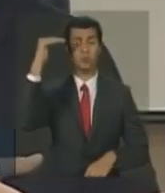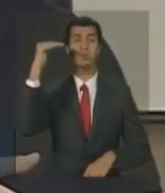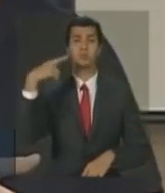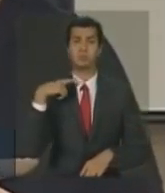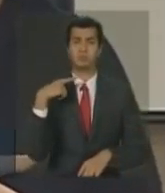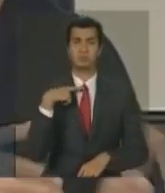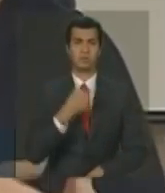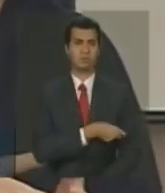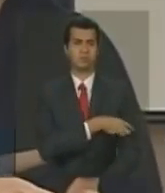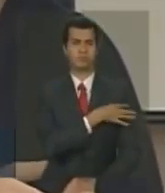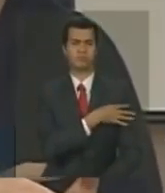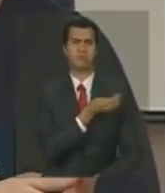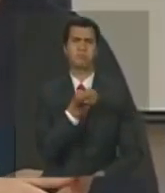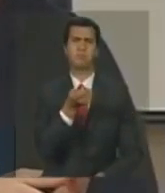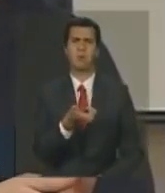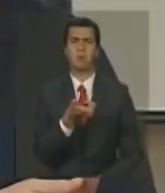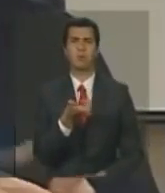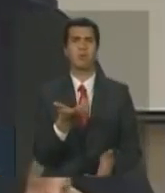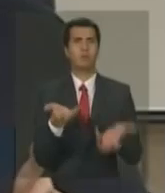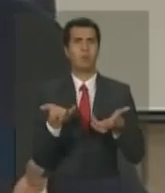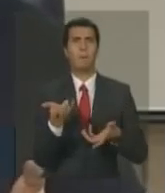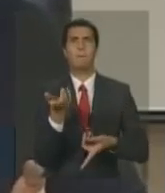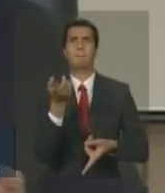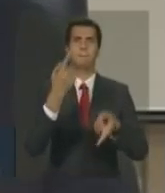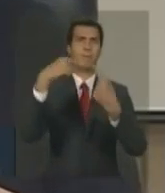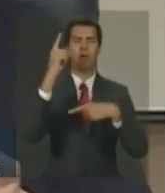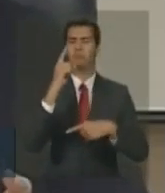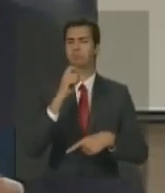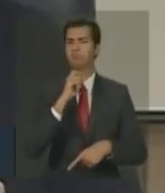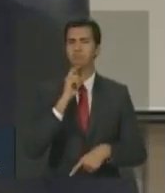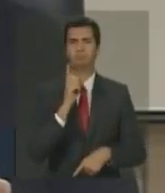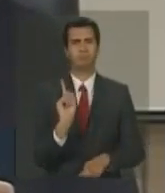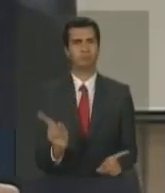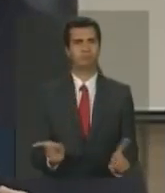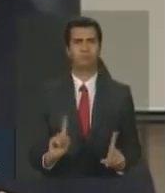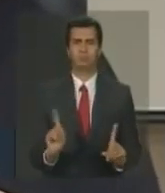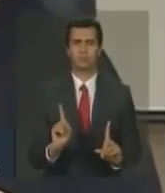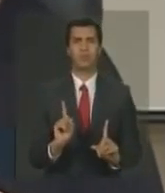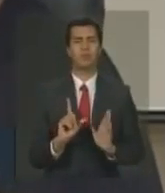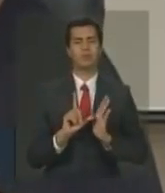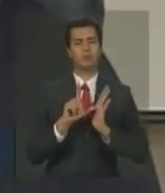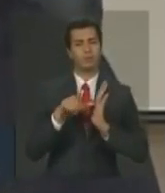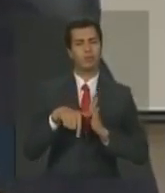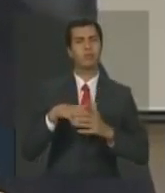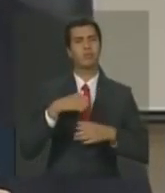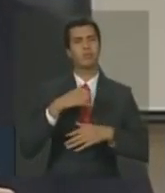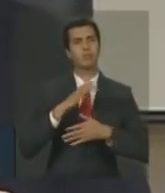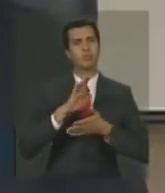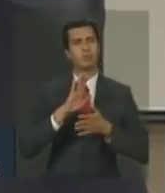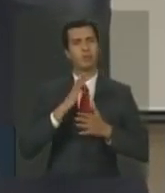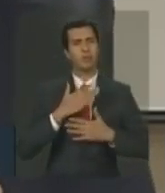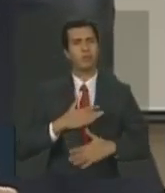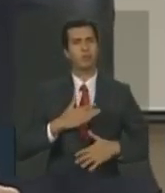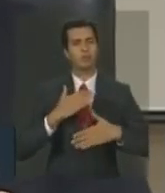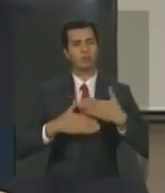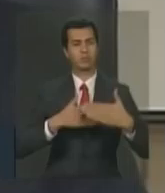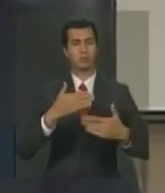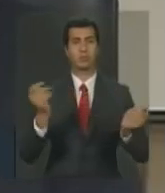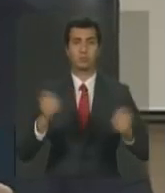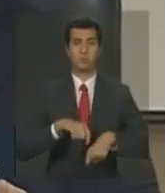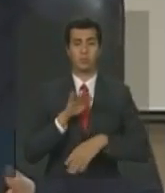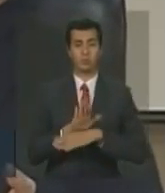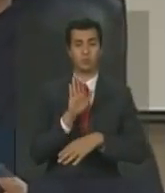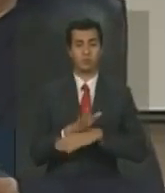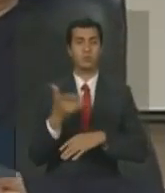na área de educação, né? Que eu acho que é um dado importante. Você não reverte o nível de escolaridade para a